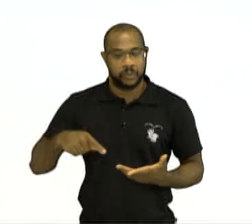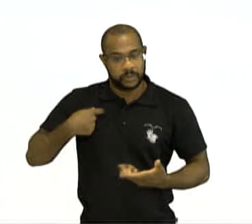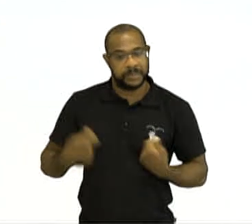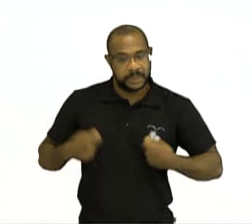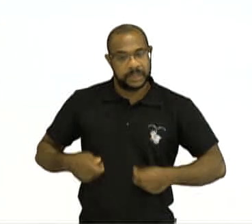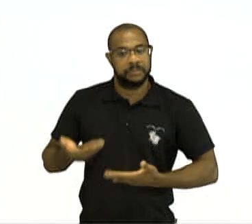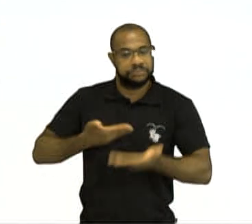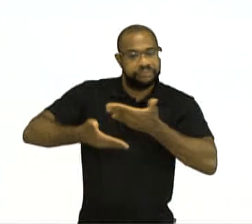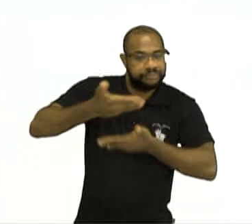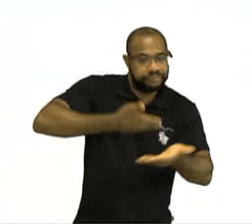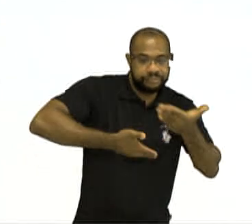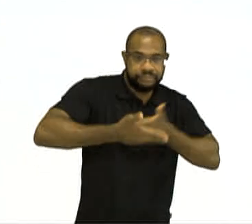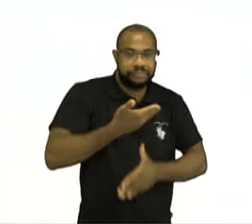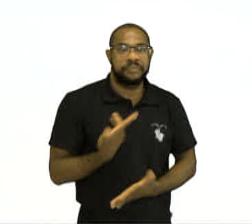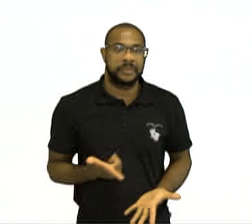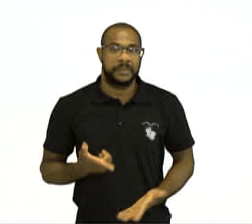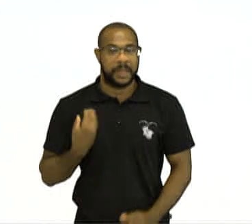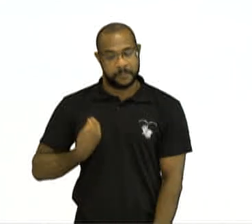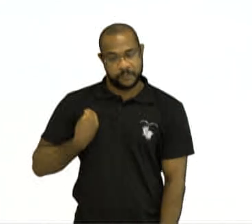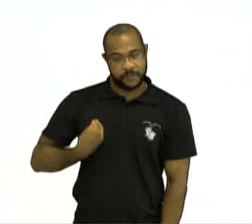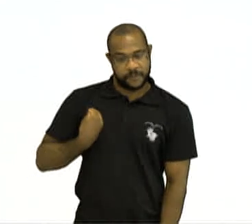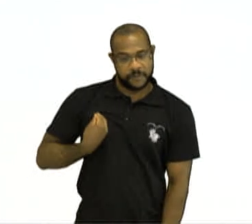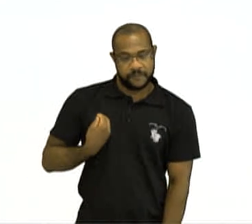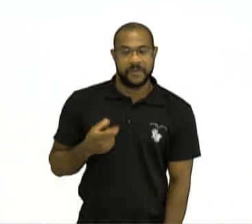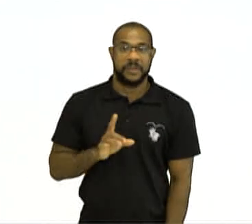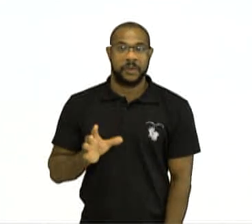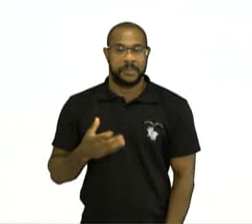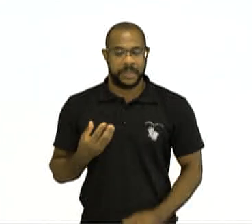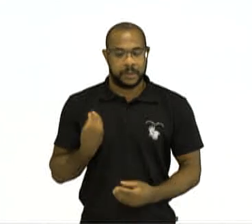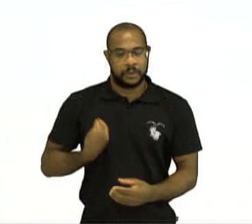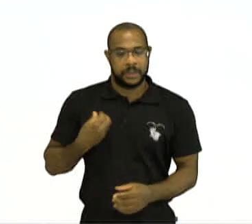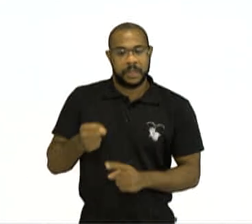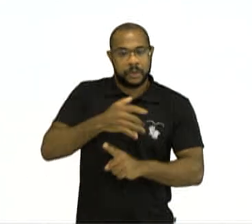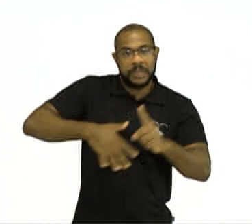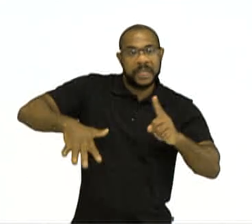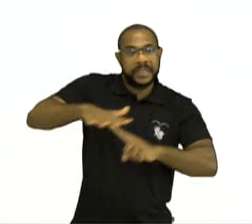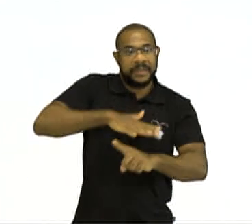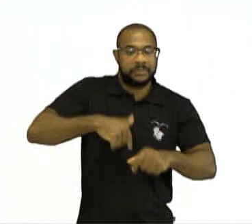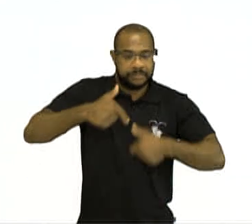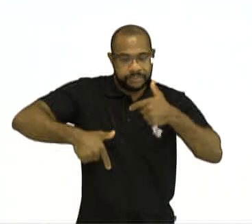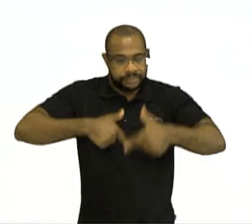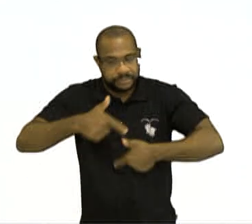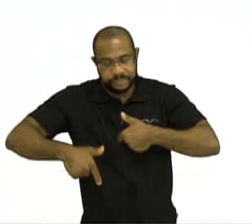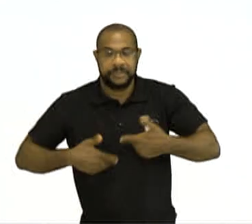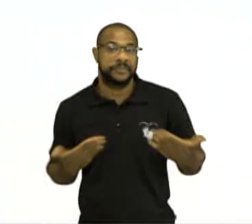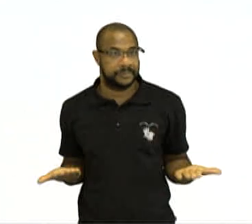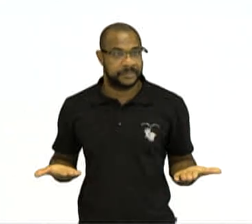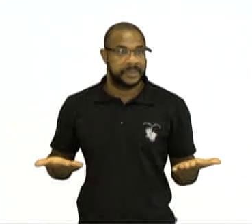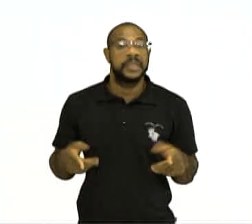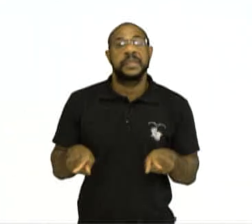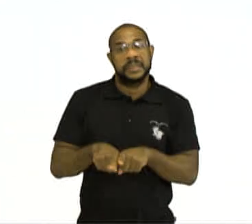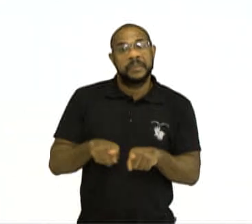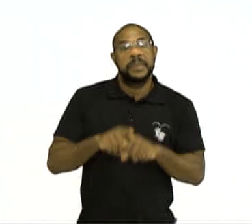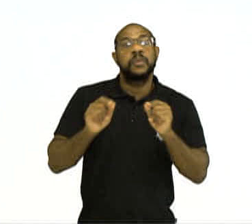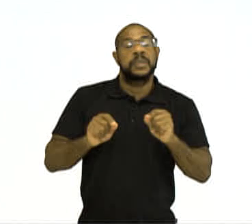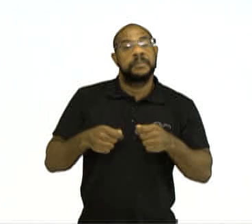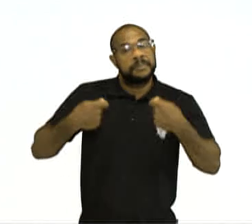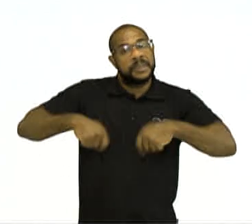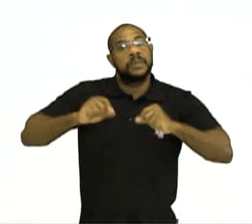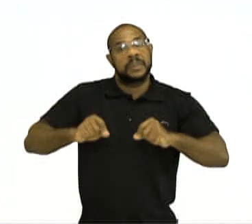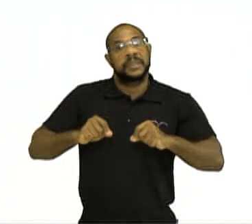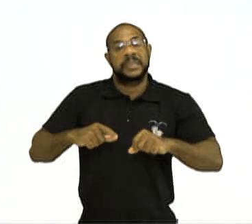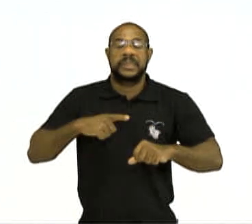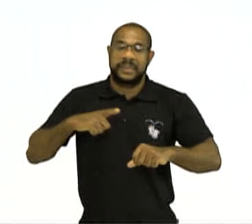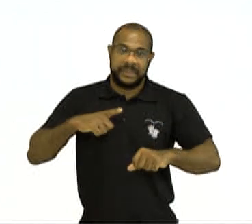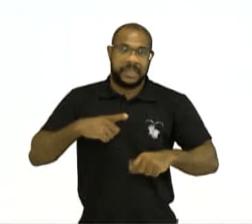outros, não apenas para sobrevivermos em uma sociedade em que a produção do trabalho é segmentada, como também pela necessidade que